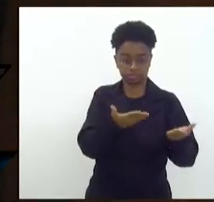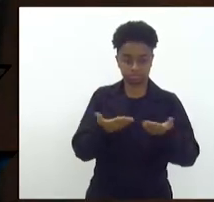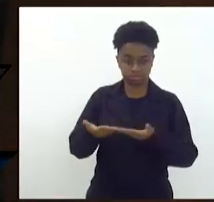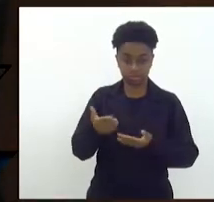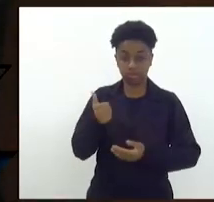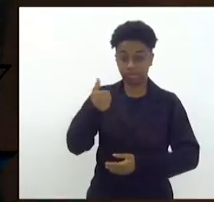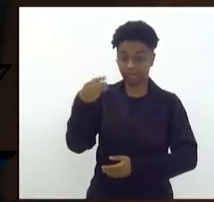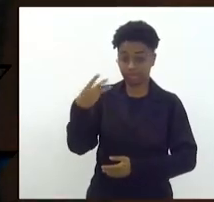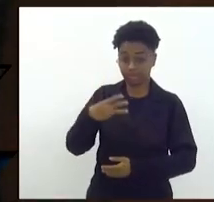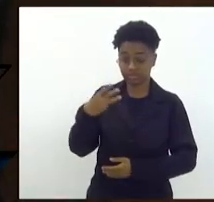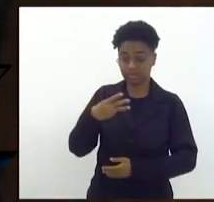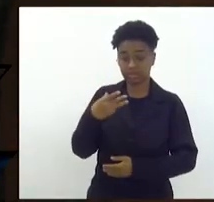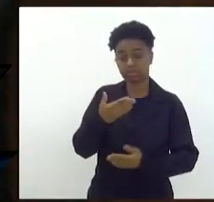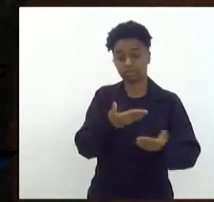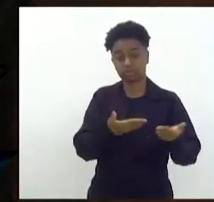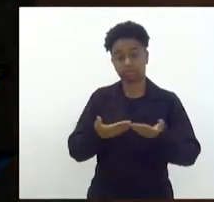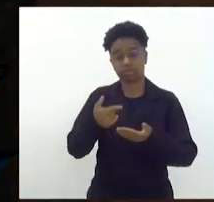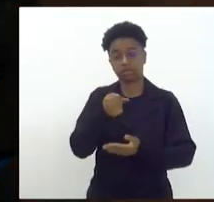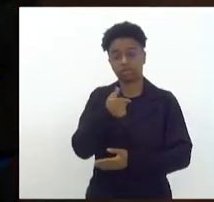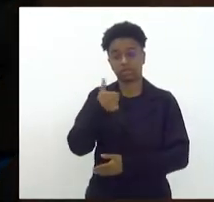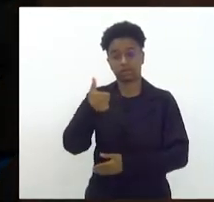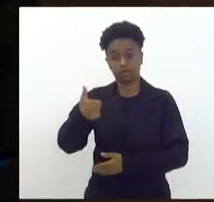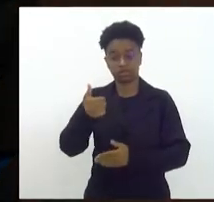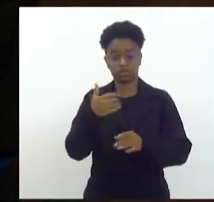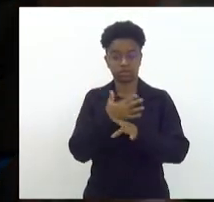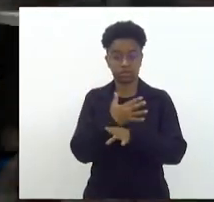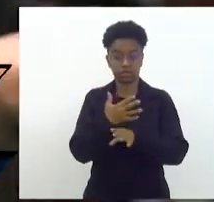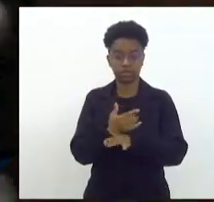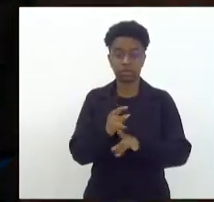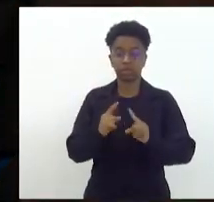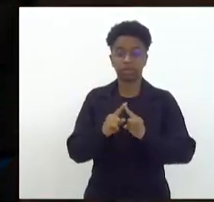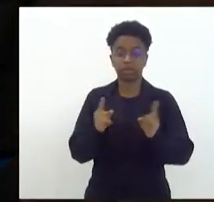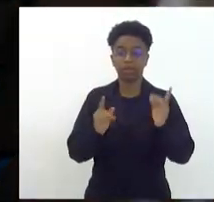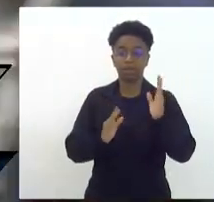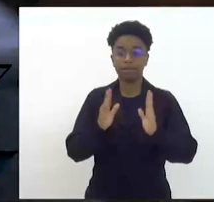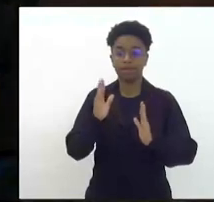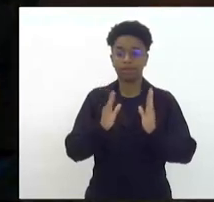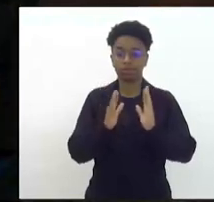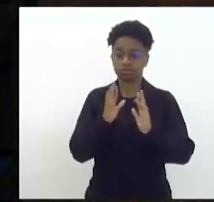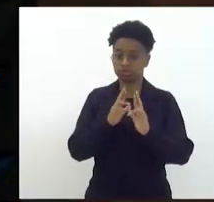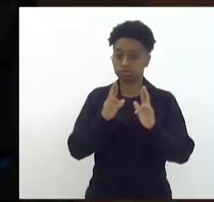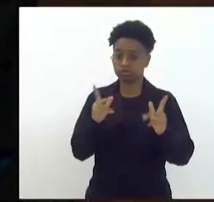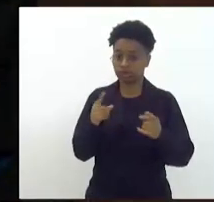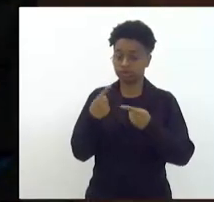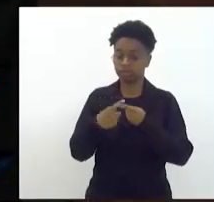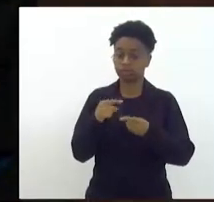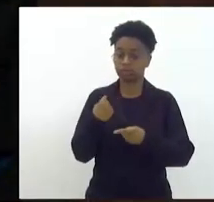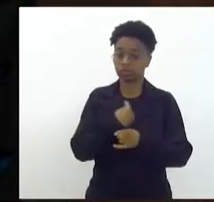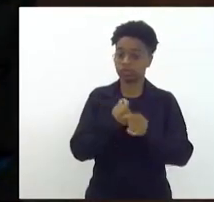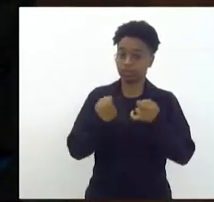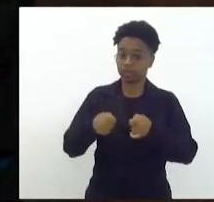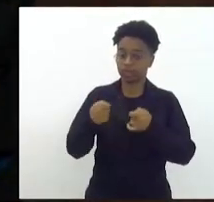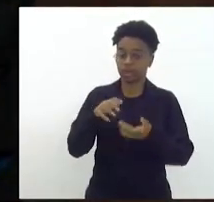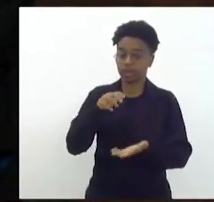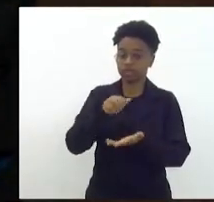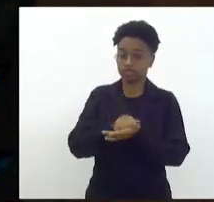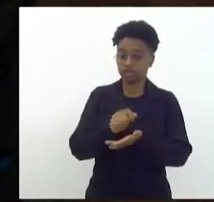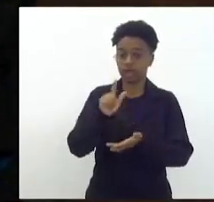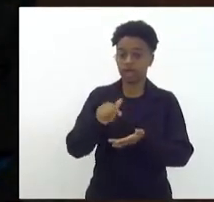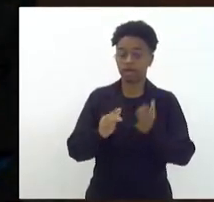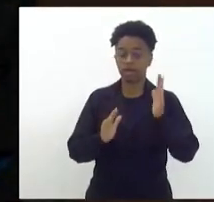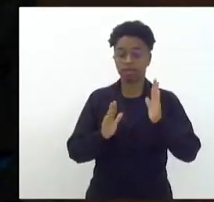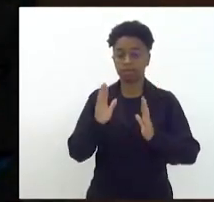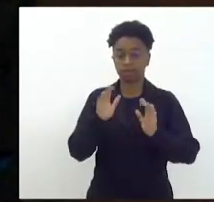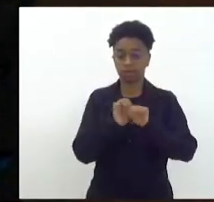Edição chegou a 71 municípios E no momento em comum né que devemos registrar que é a pandemia e